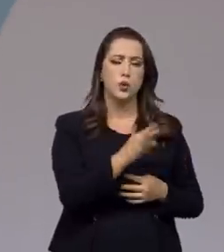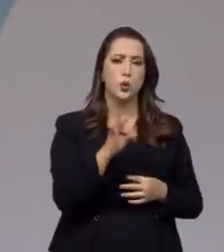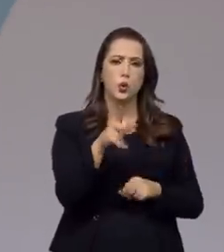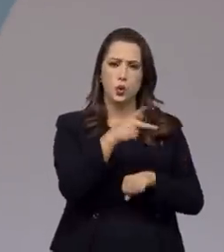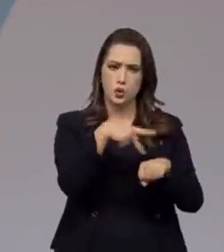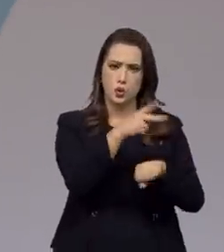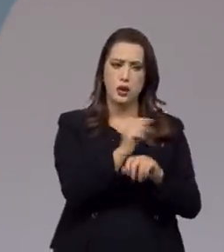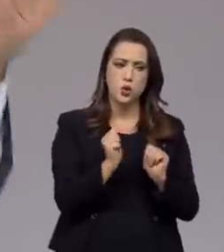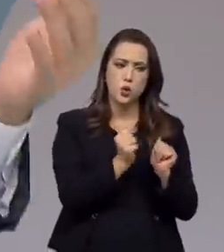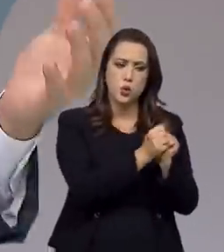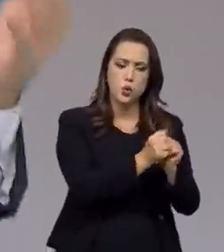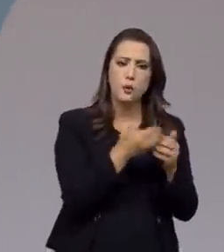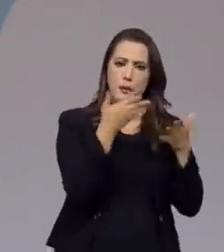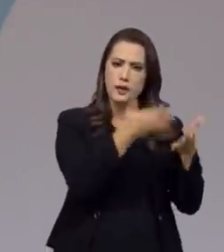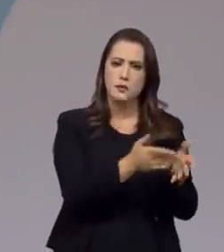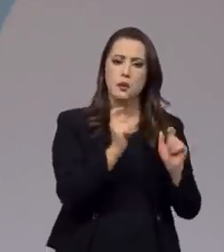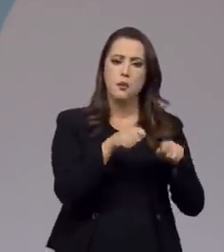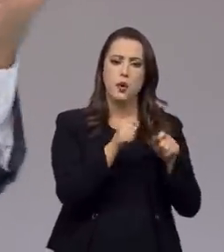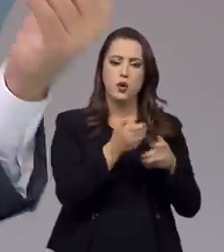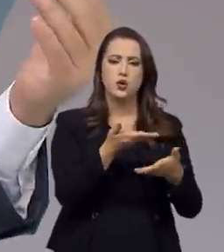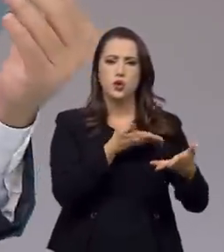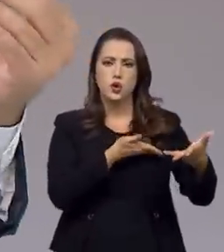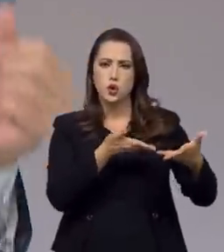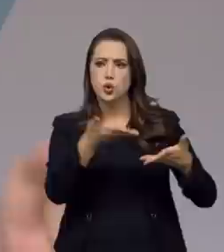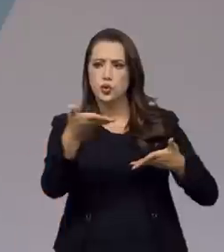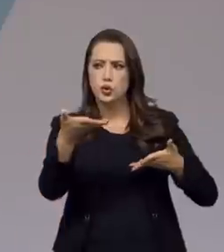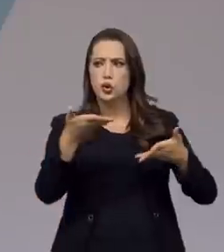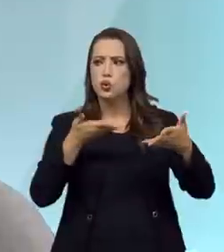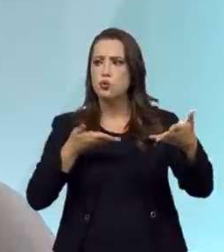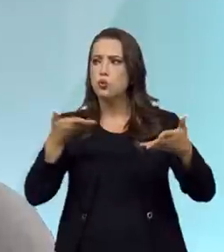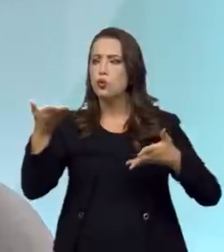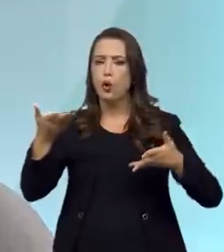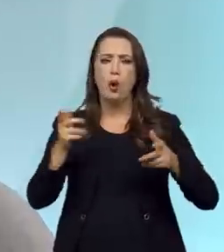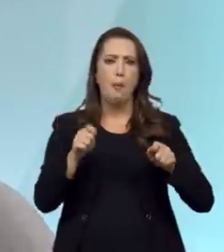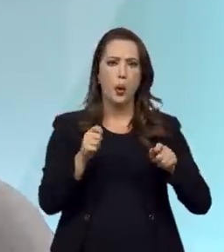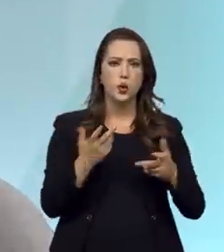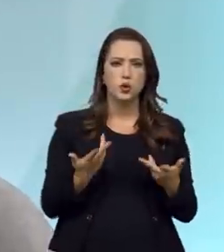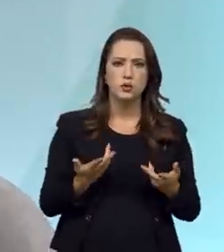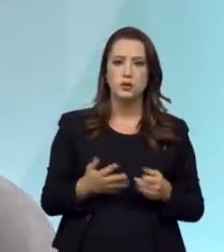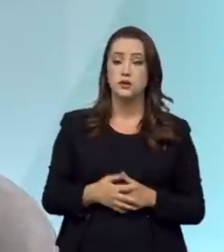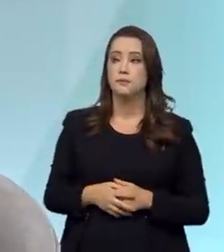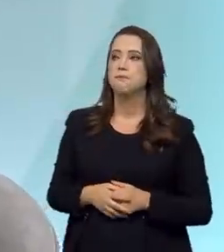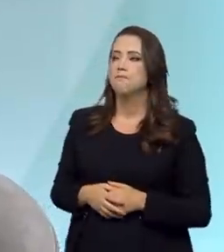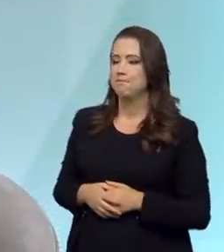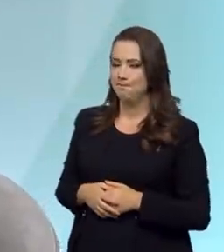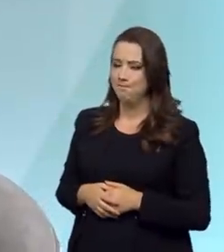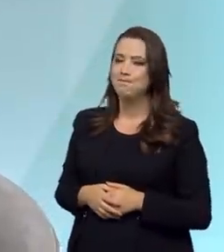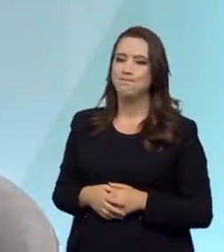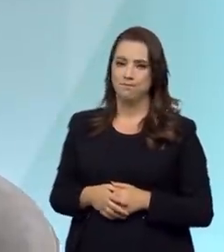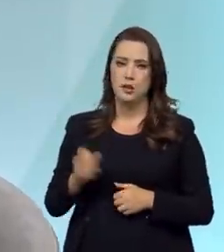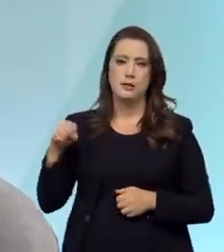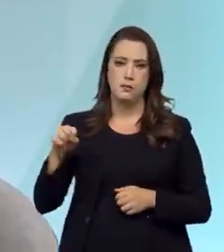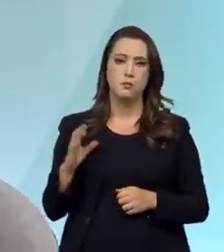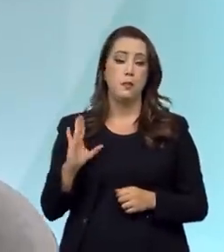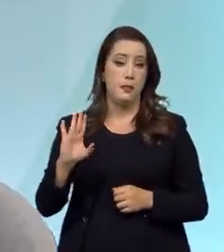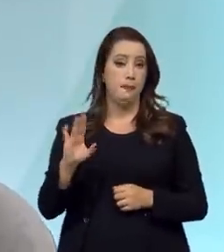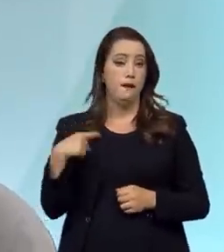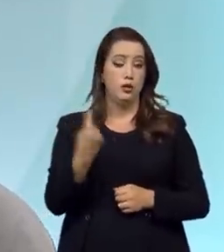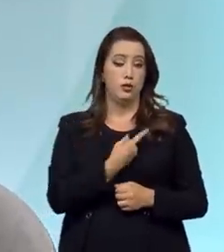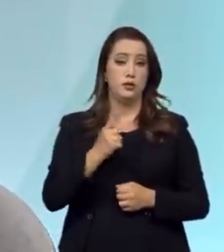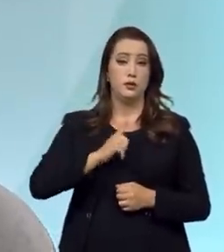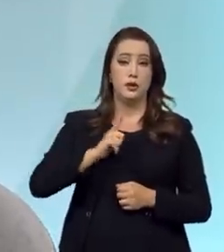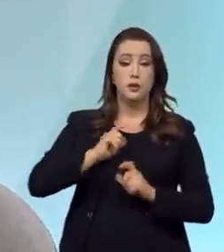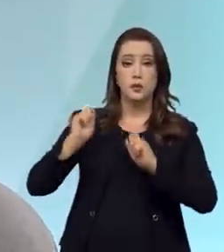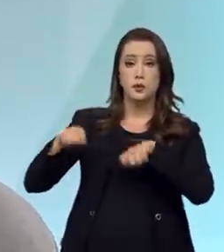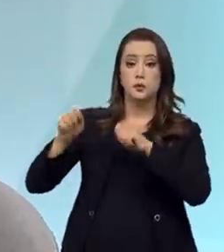todos os países vão participar poderão ocorrer trocas entre países Sim nós temos lá esse Mercado Global ele ele